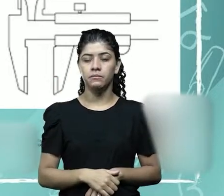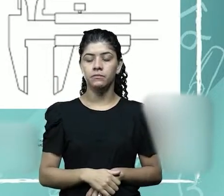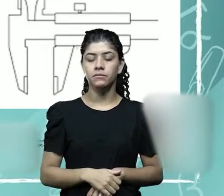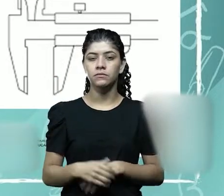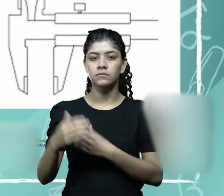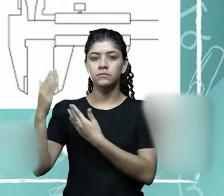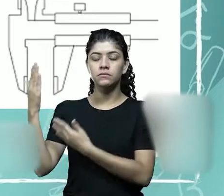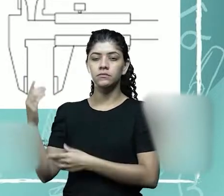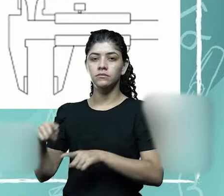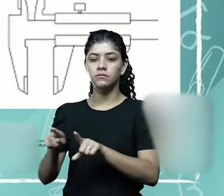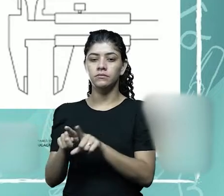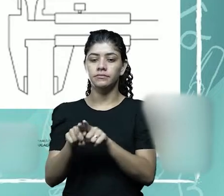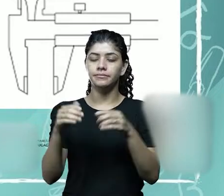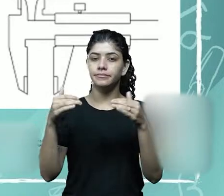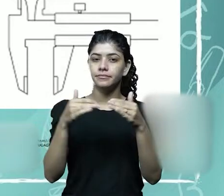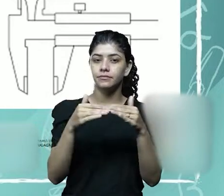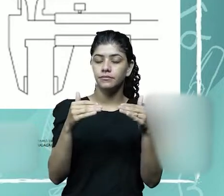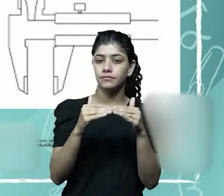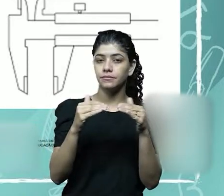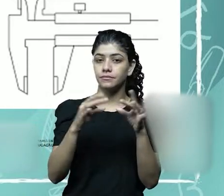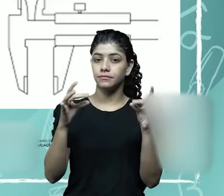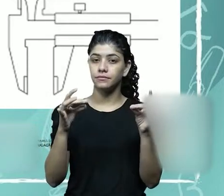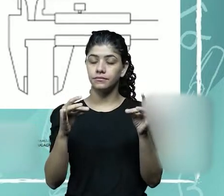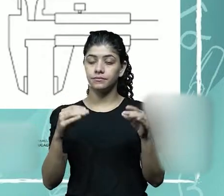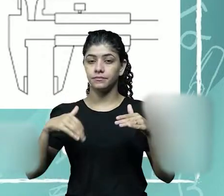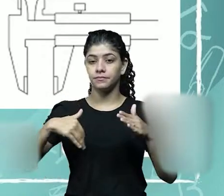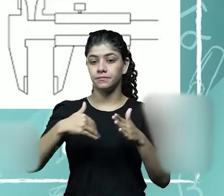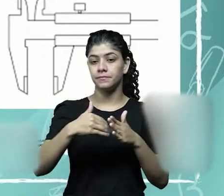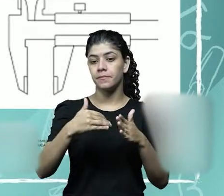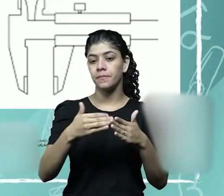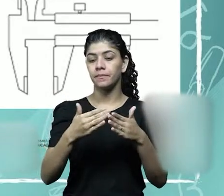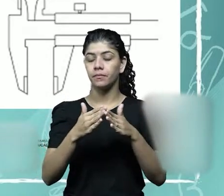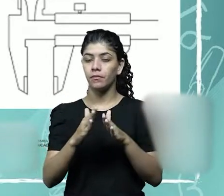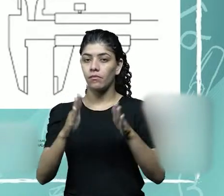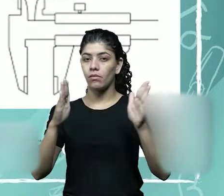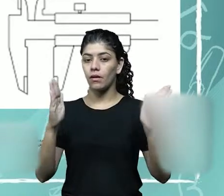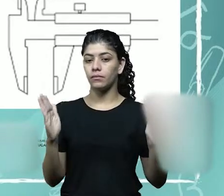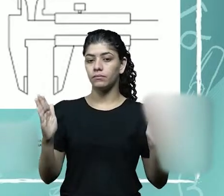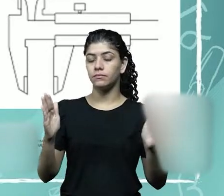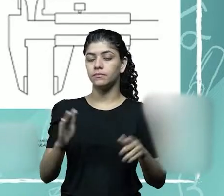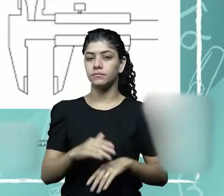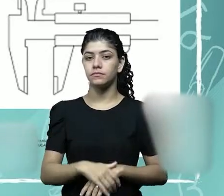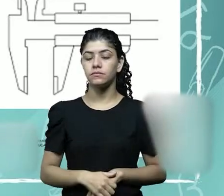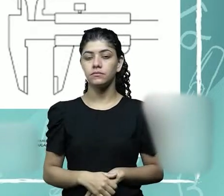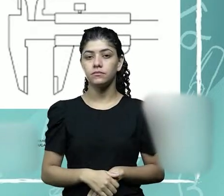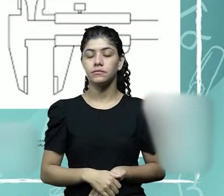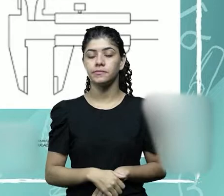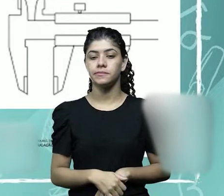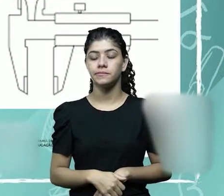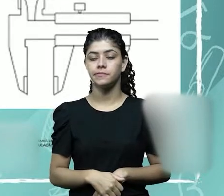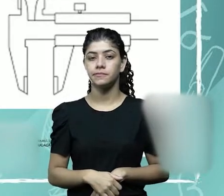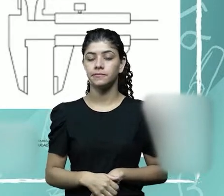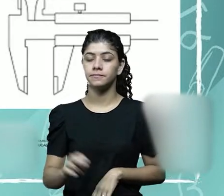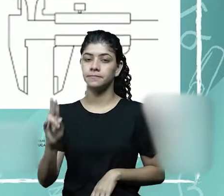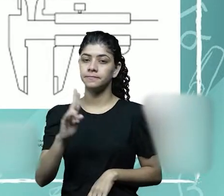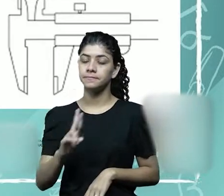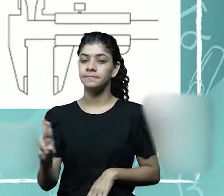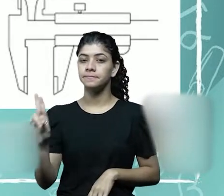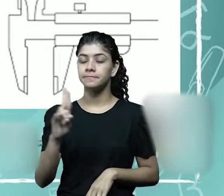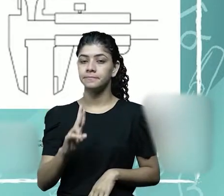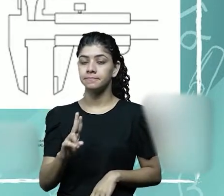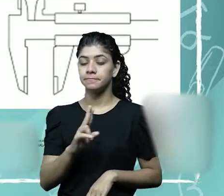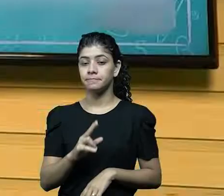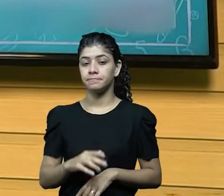fixa, e a aproximação é feita com a parte móvel, e é acrescentado ao valor que nós